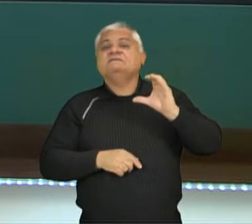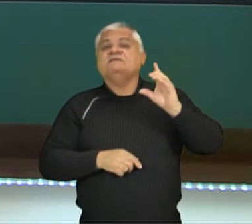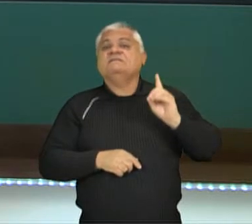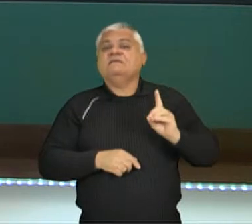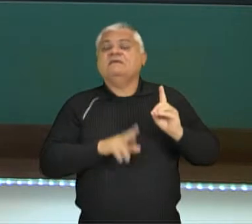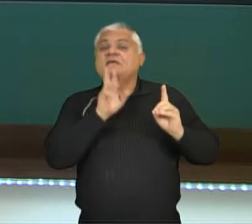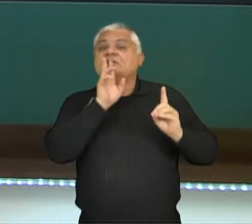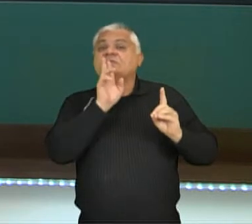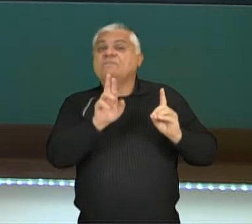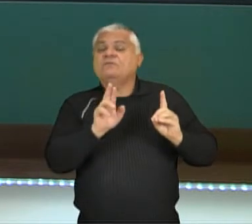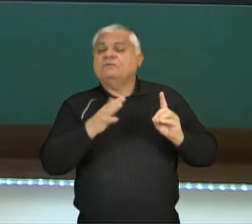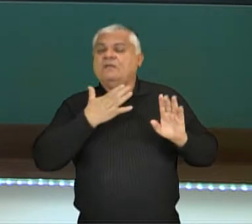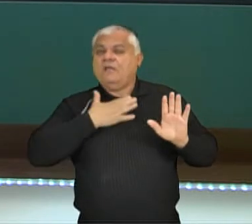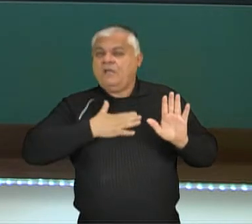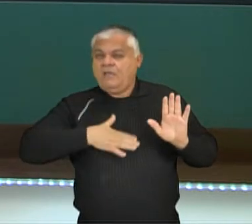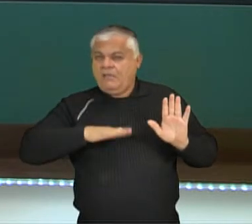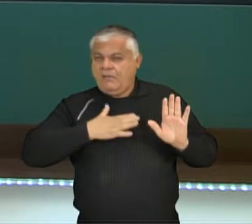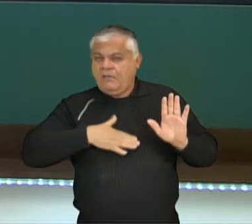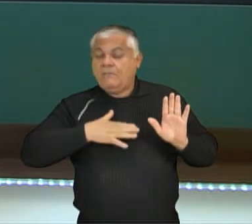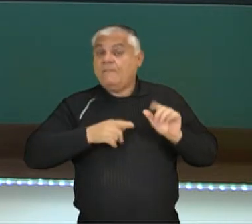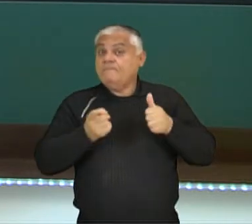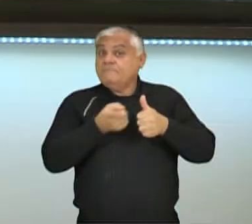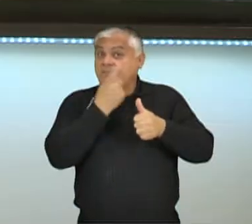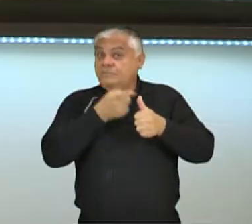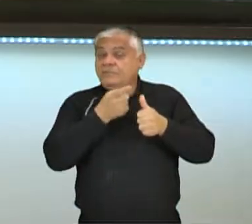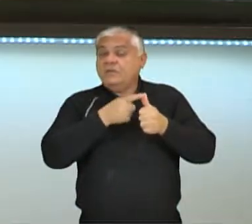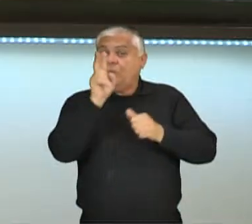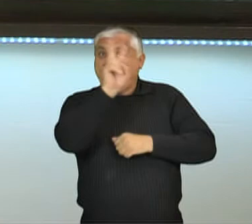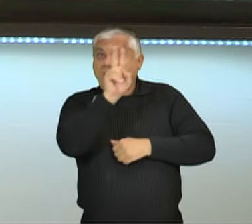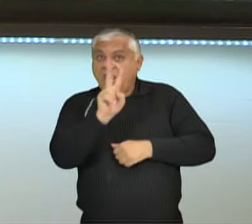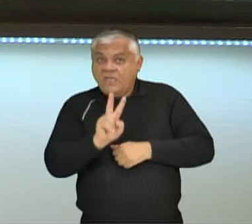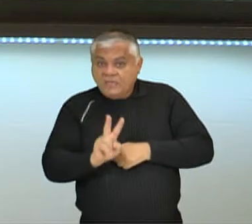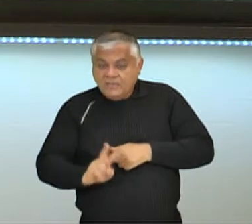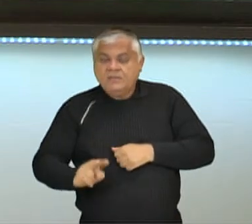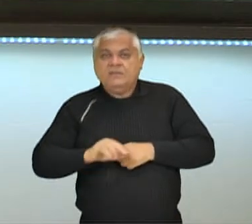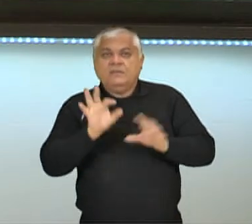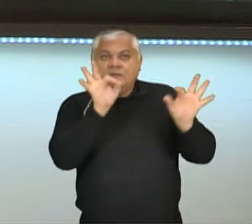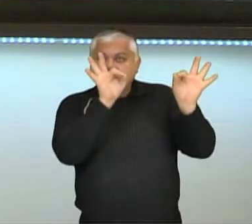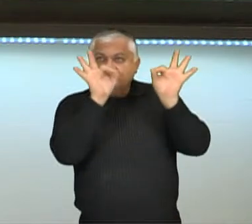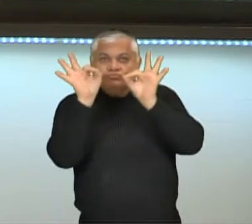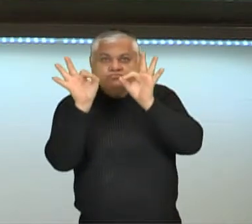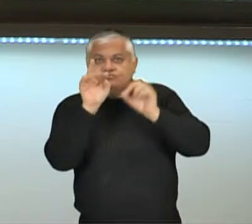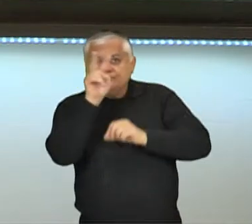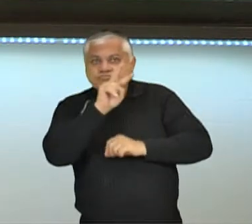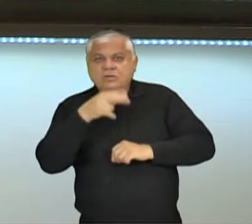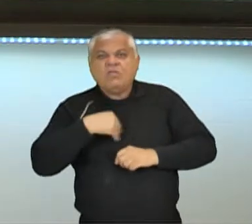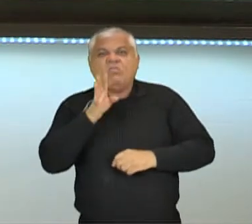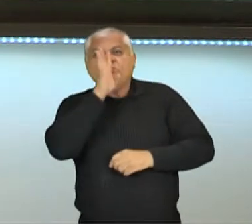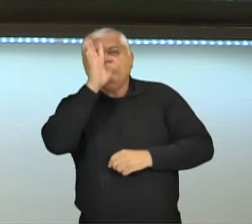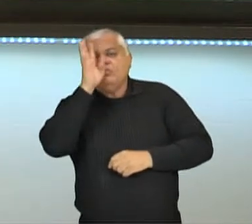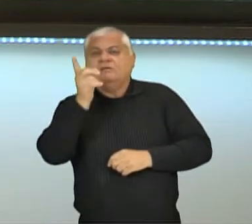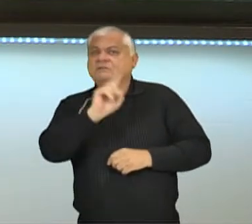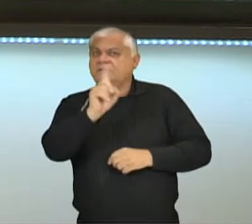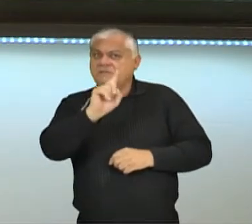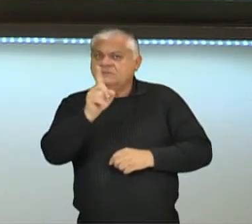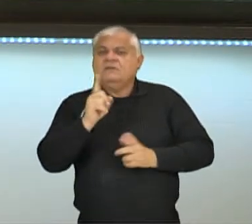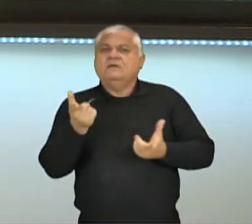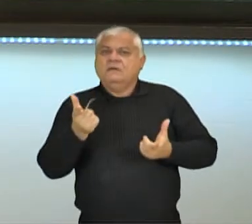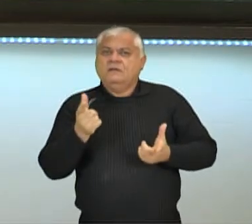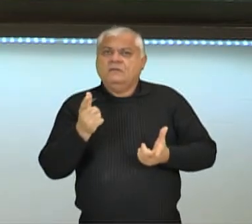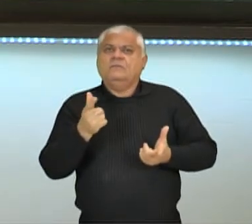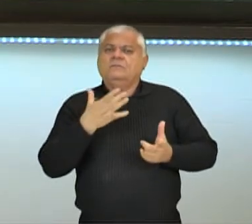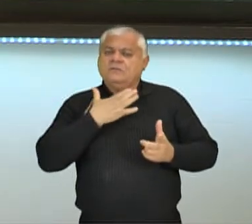com calma, faz direitinho, faz a leitura. Não é para você ler e lendo e adivinhando as palavras, não, para terminar